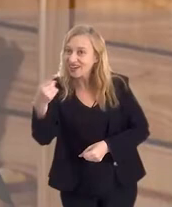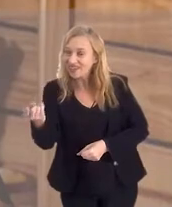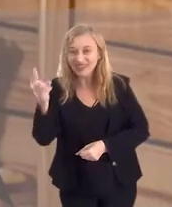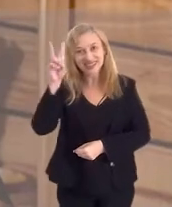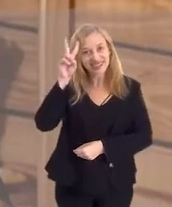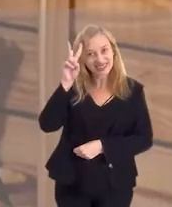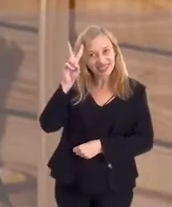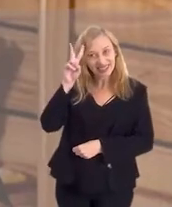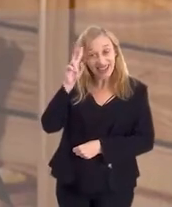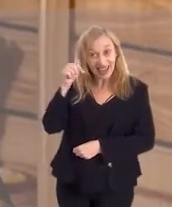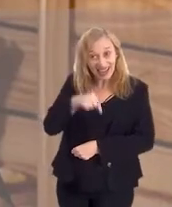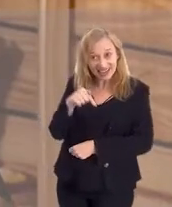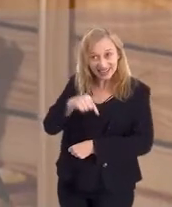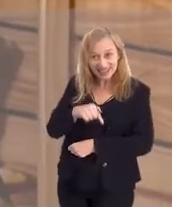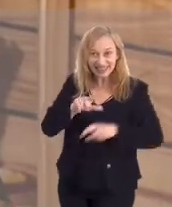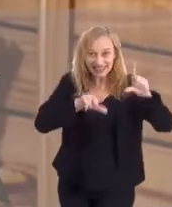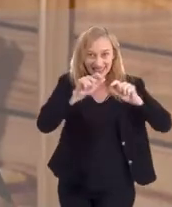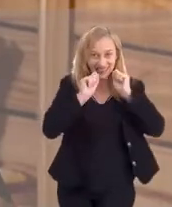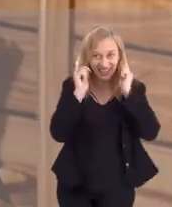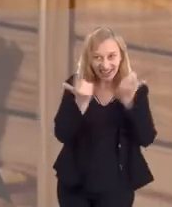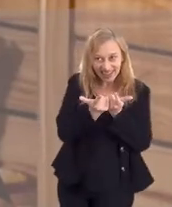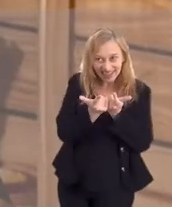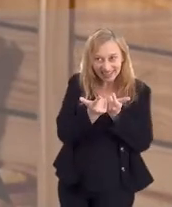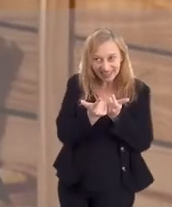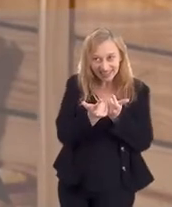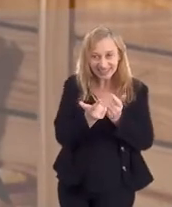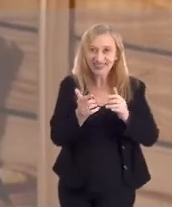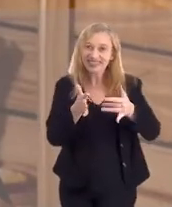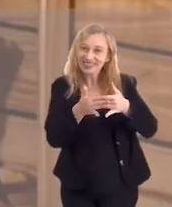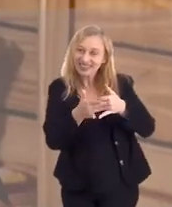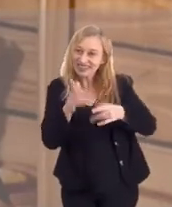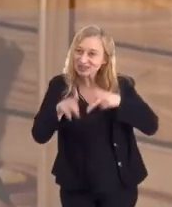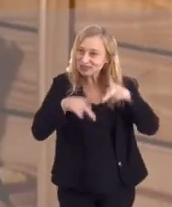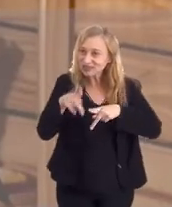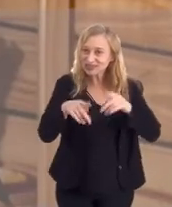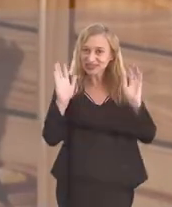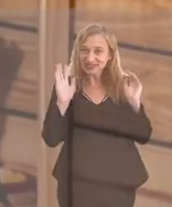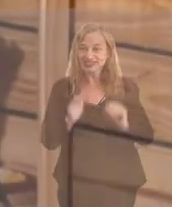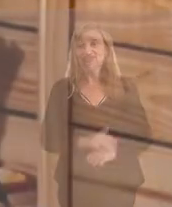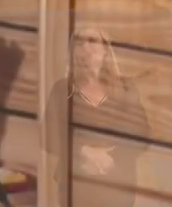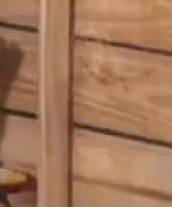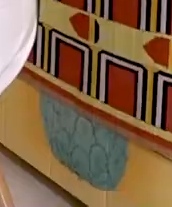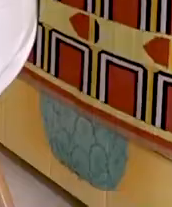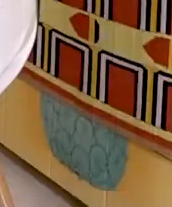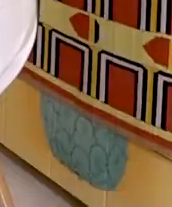na próxima segunda-feira, aqui na TV Alerj, o canal do povo.